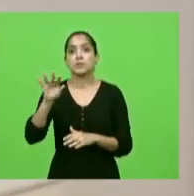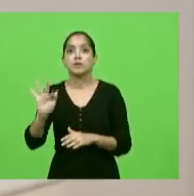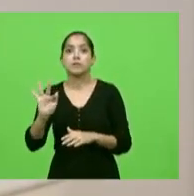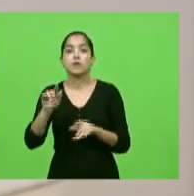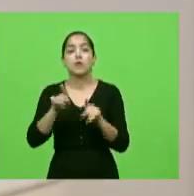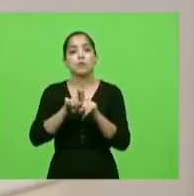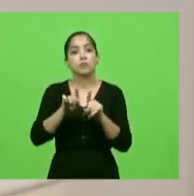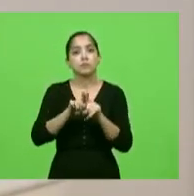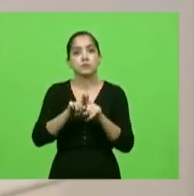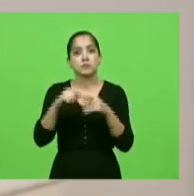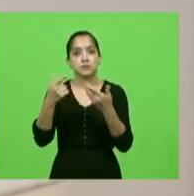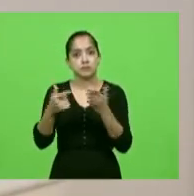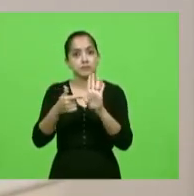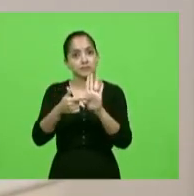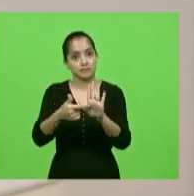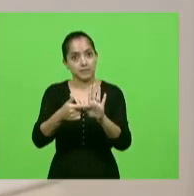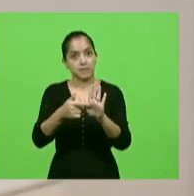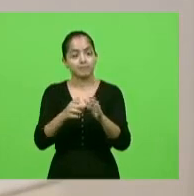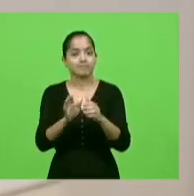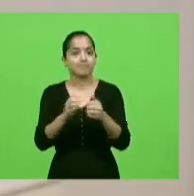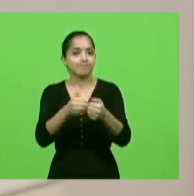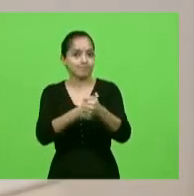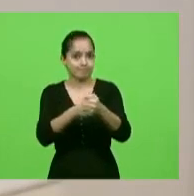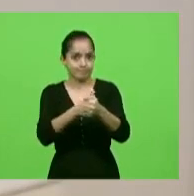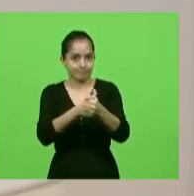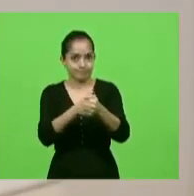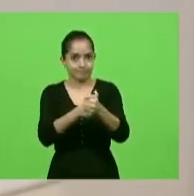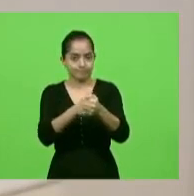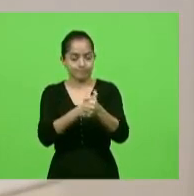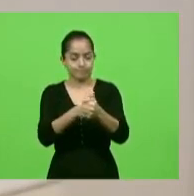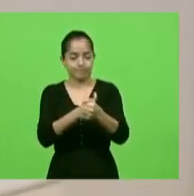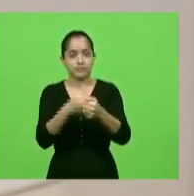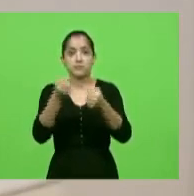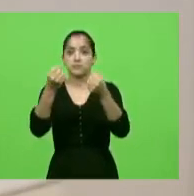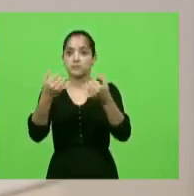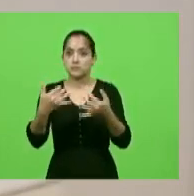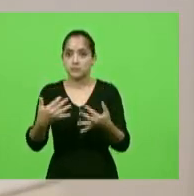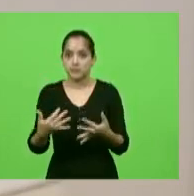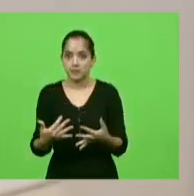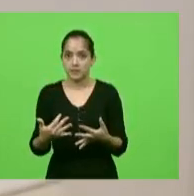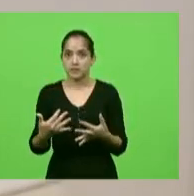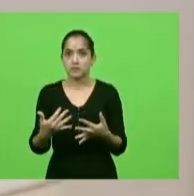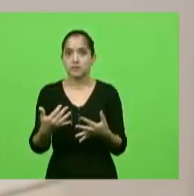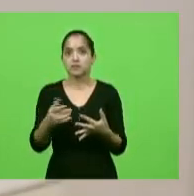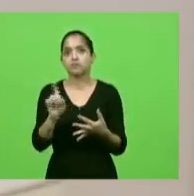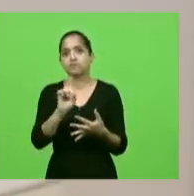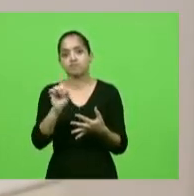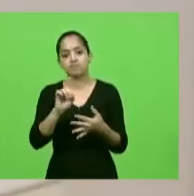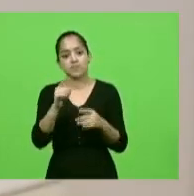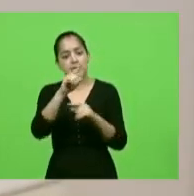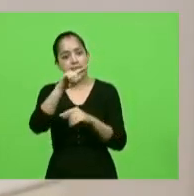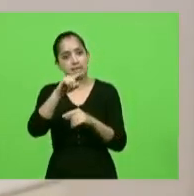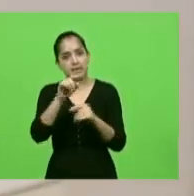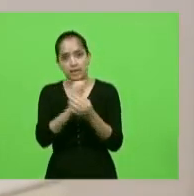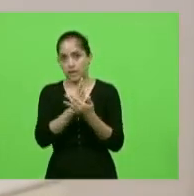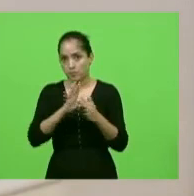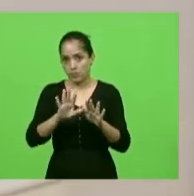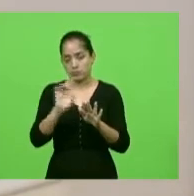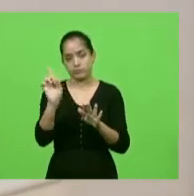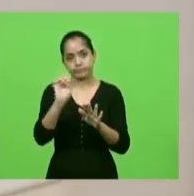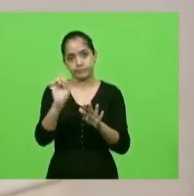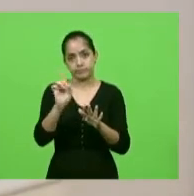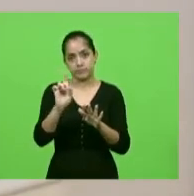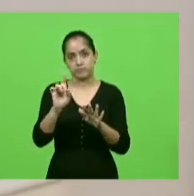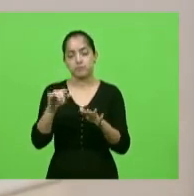que demandam sigilo, fecha aspas. Vale dizer, a questão não está encerrada. Outro sim, o